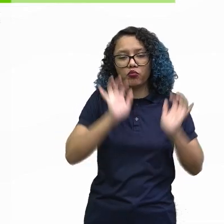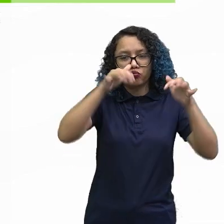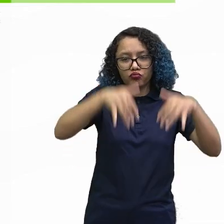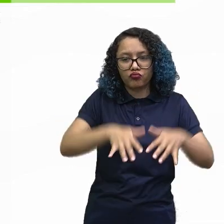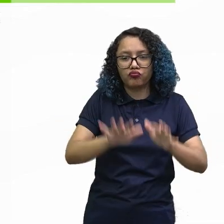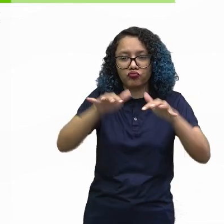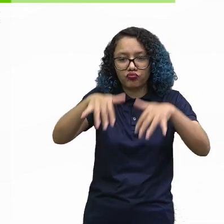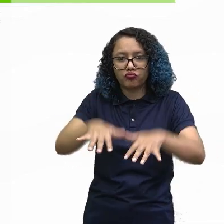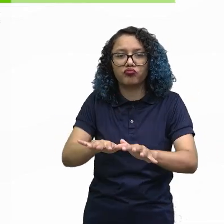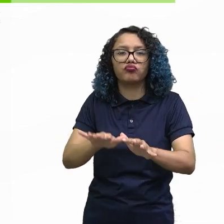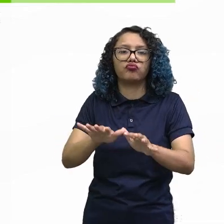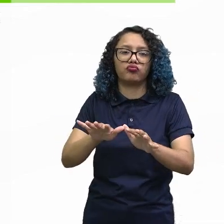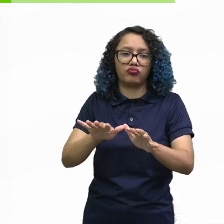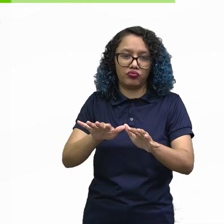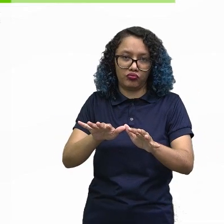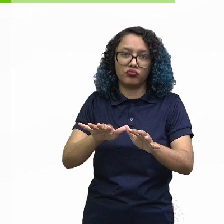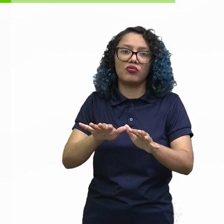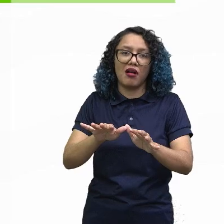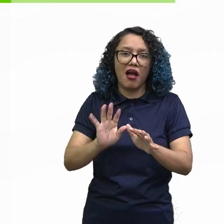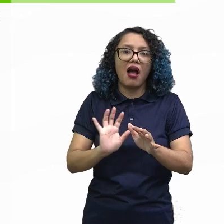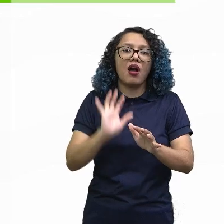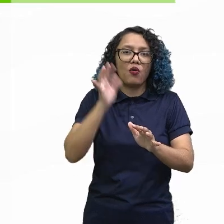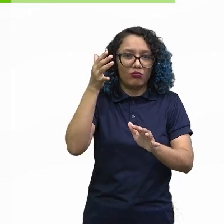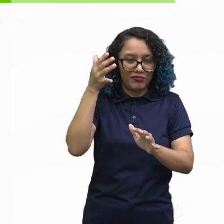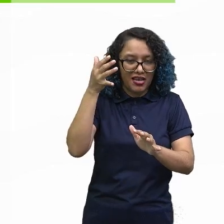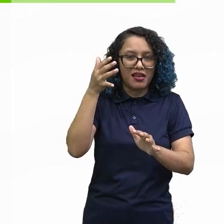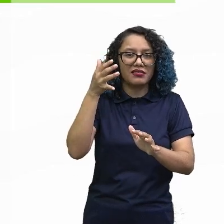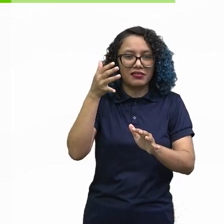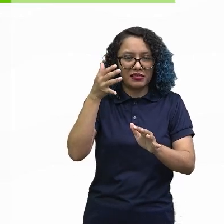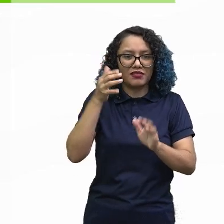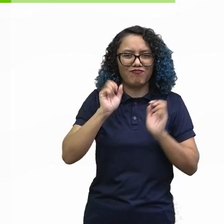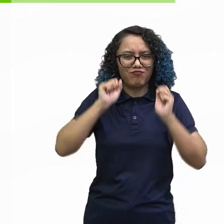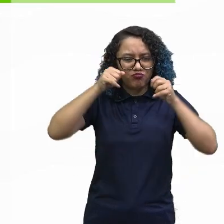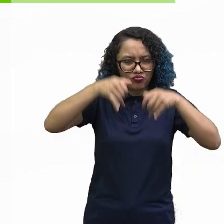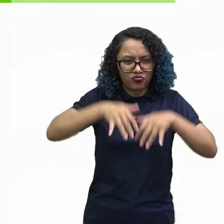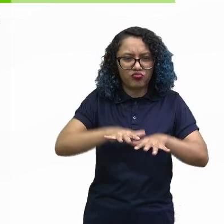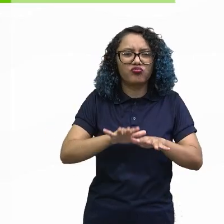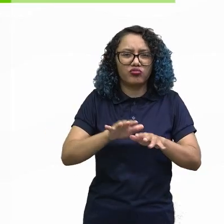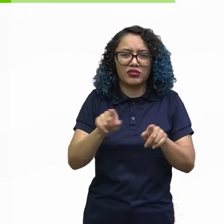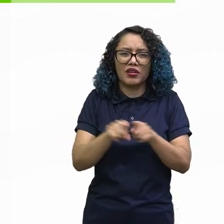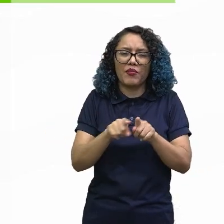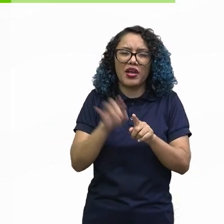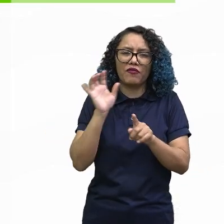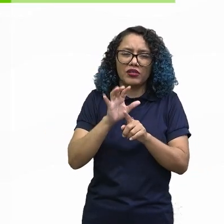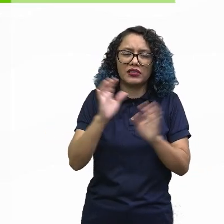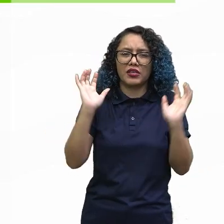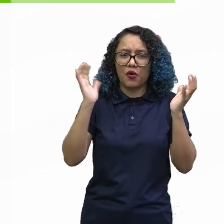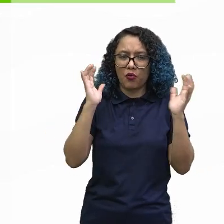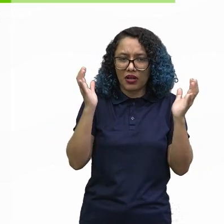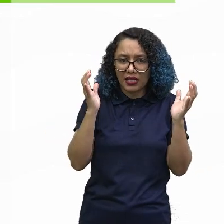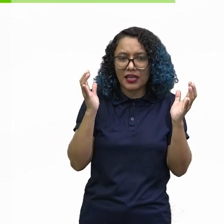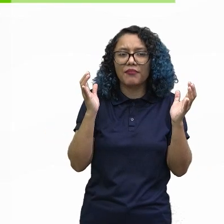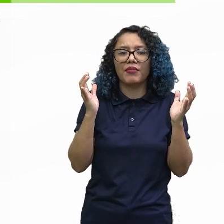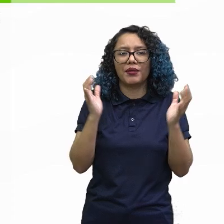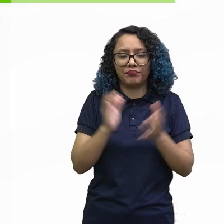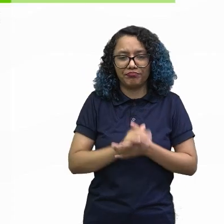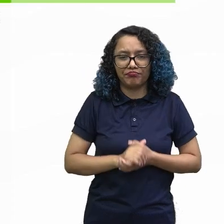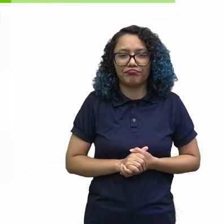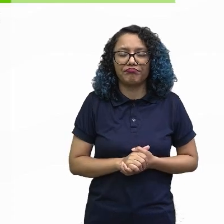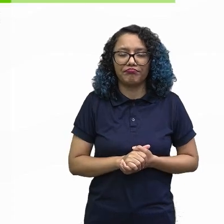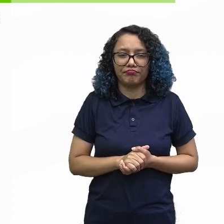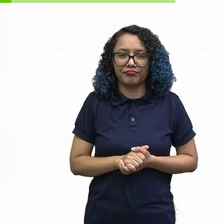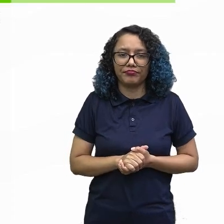né? Aliás, né, esses eventos aí, eles afetam o clima de maneira que é muito sensível, né? O clima na